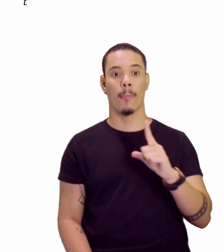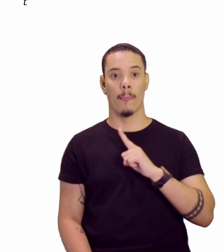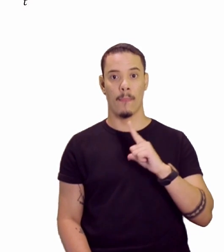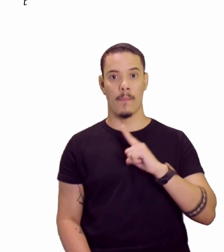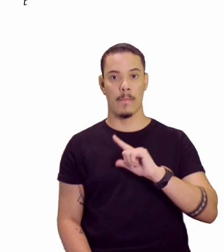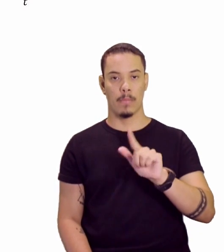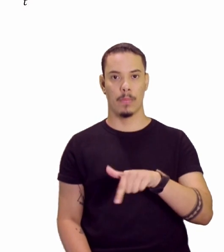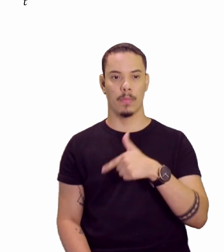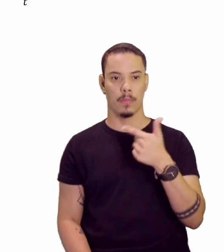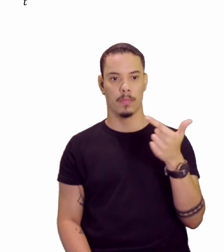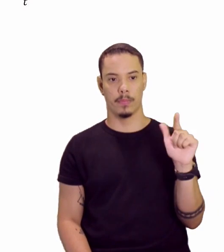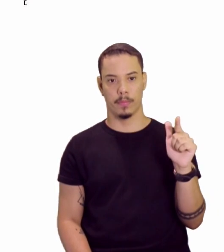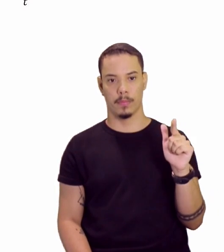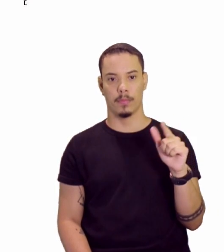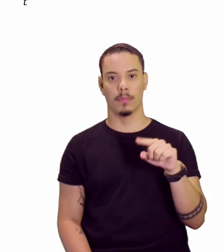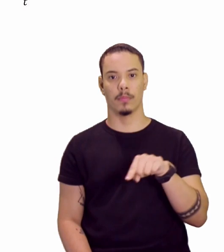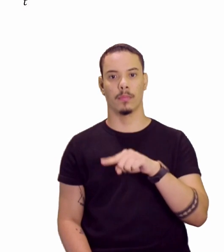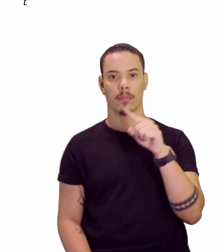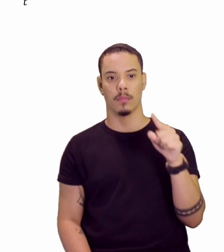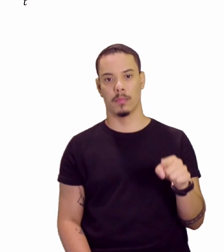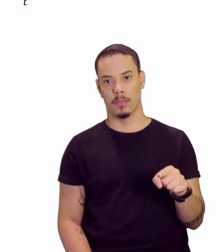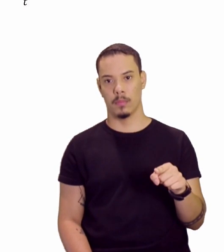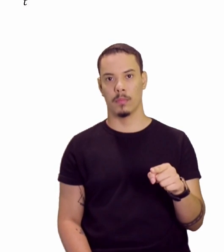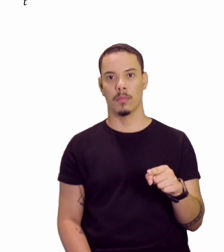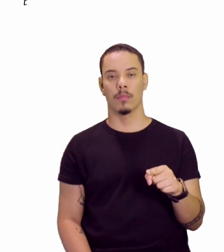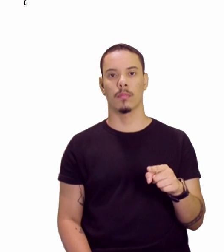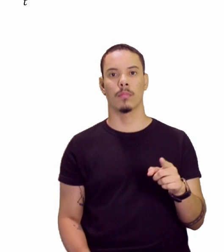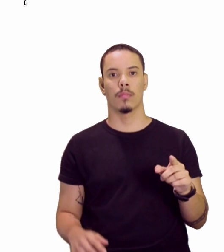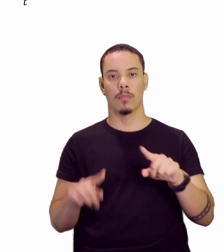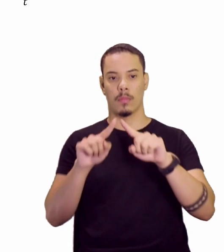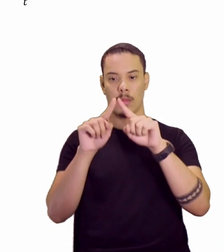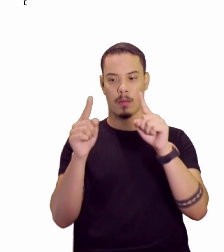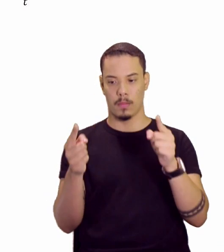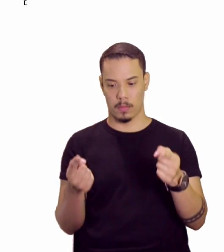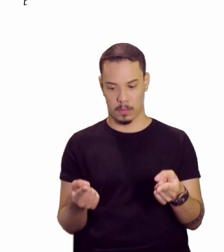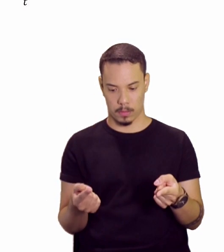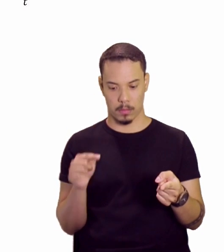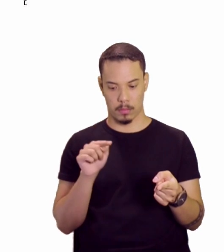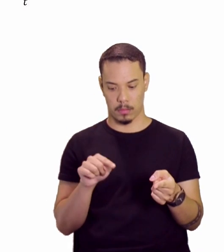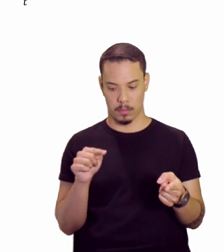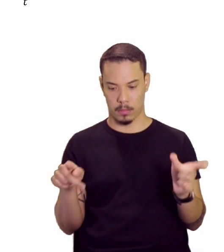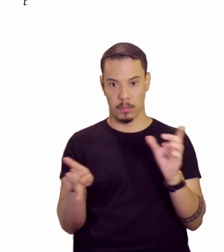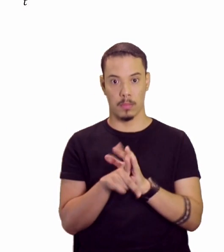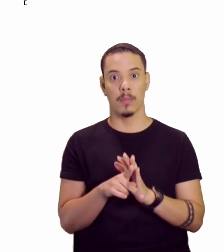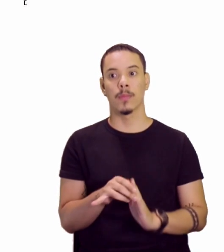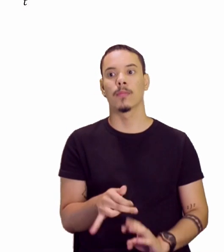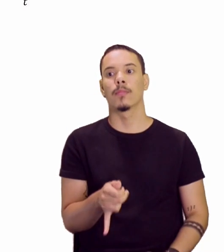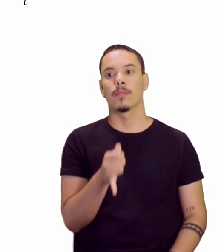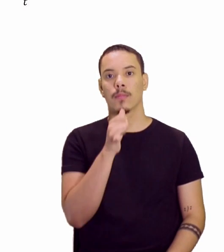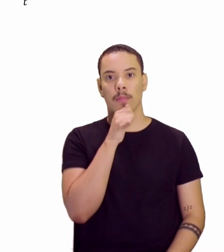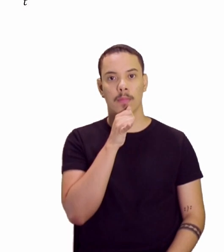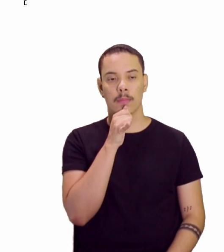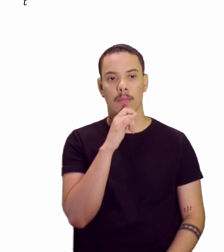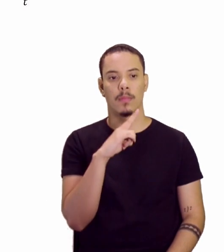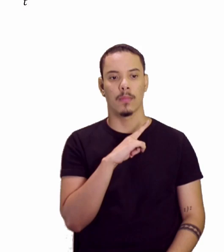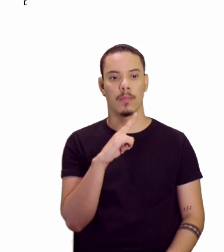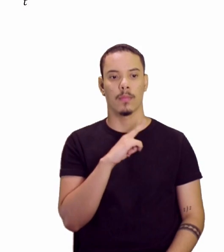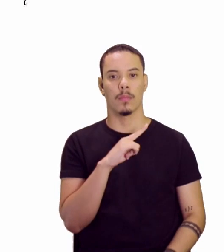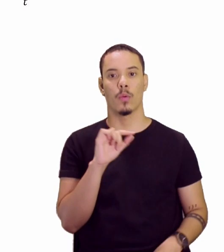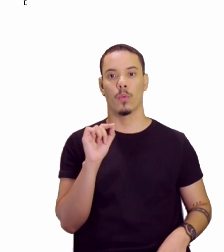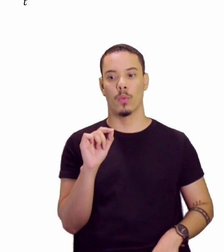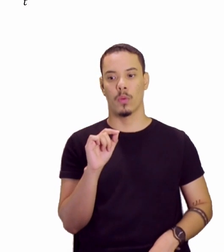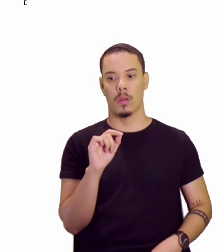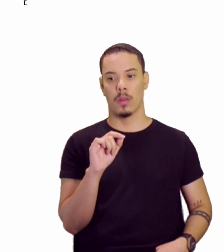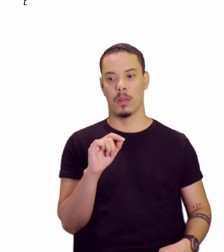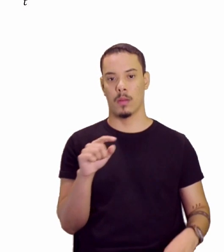temos uma parábola voltada a concavidade para baixo, nesse caso nós temos aceleração